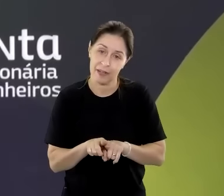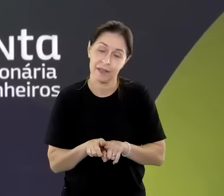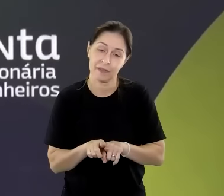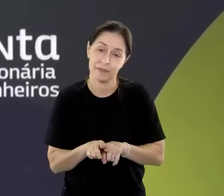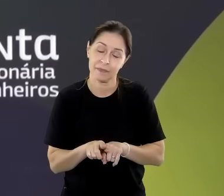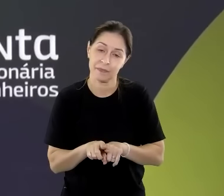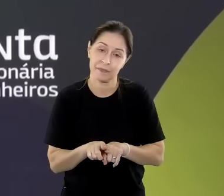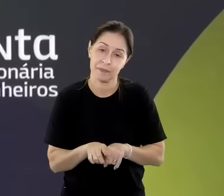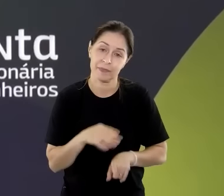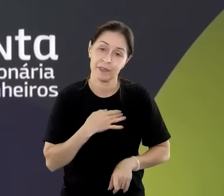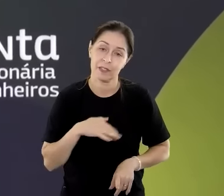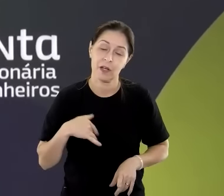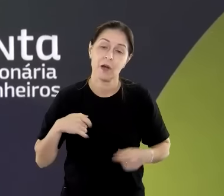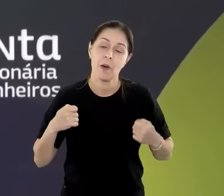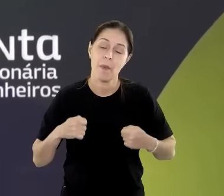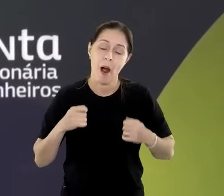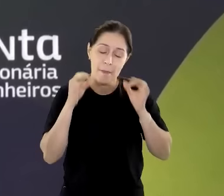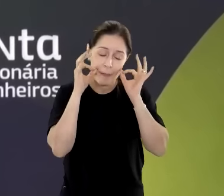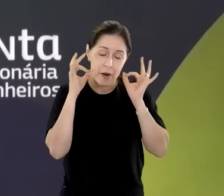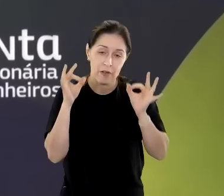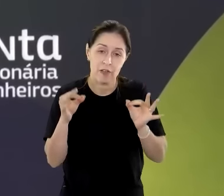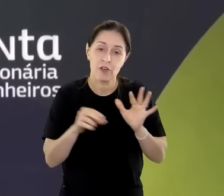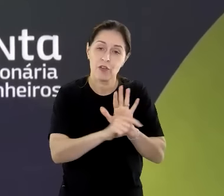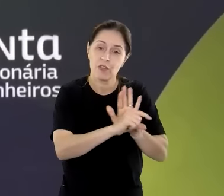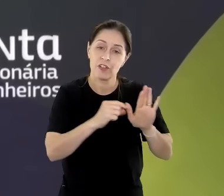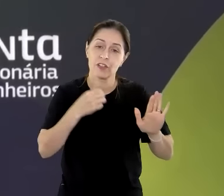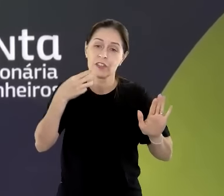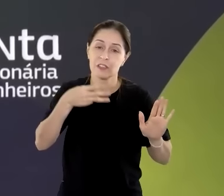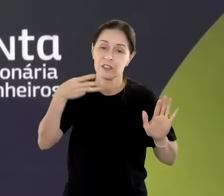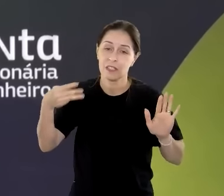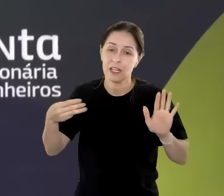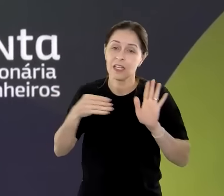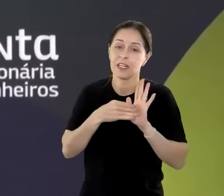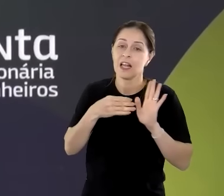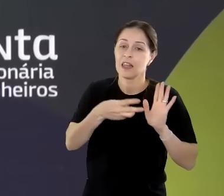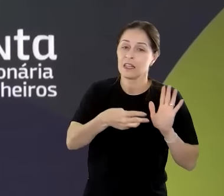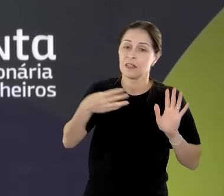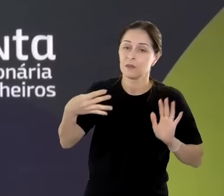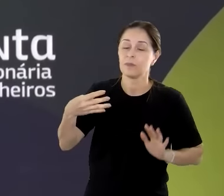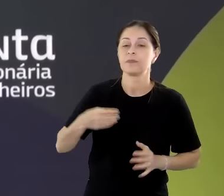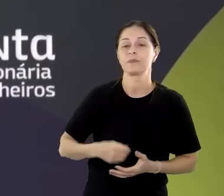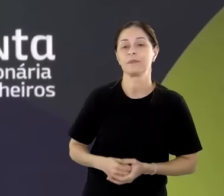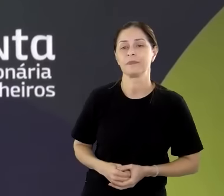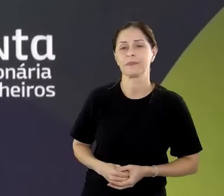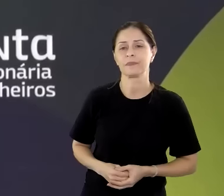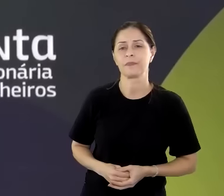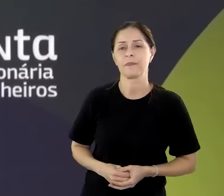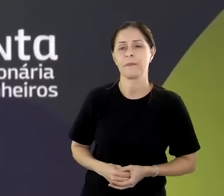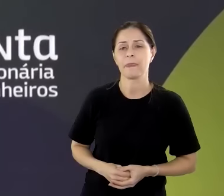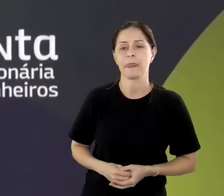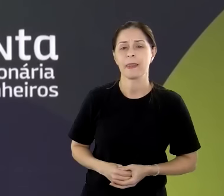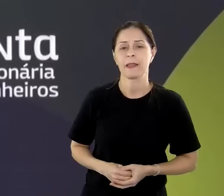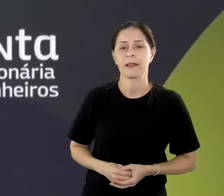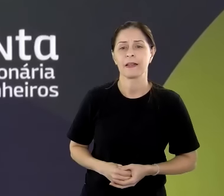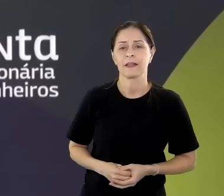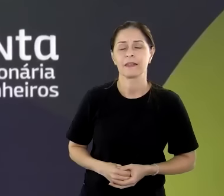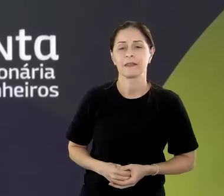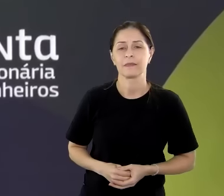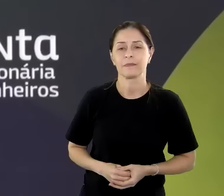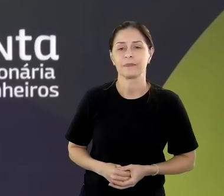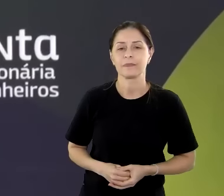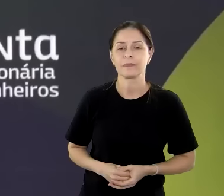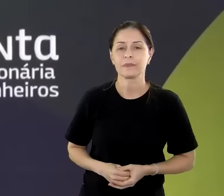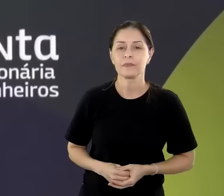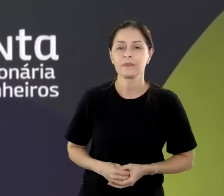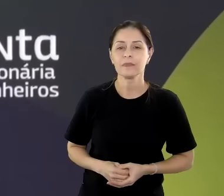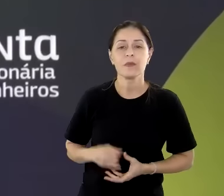versículos 33 e 34, e ele manda você juntar tesouro